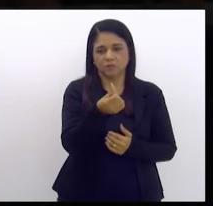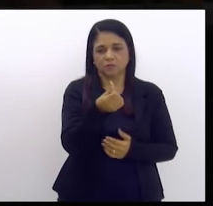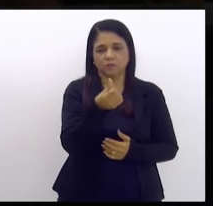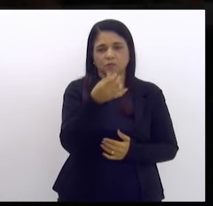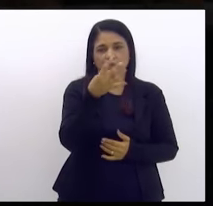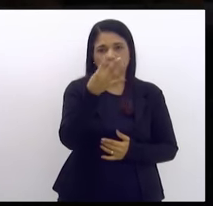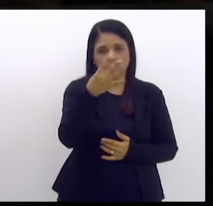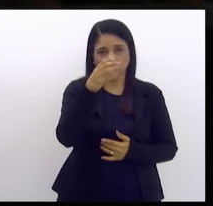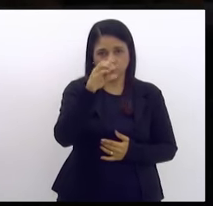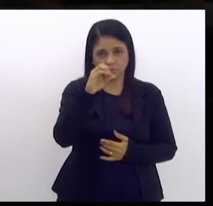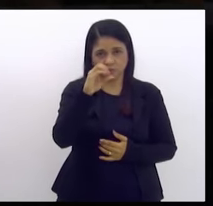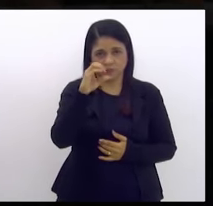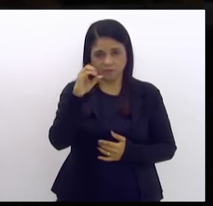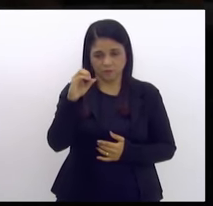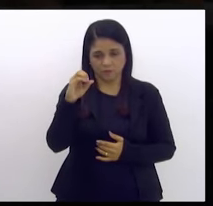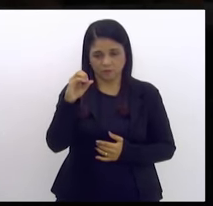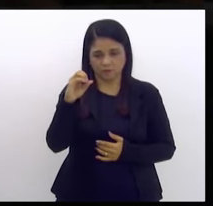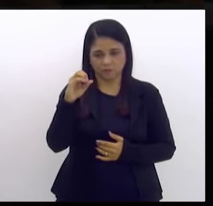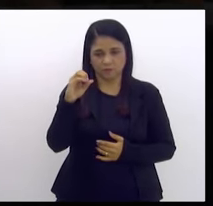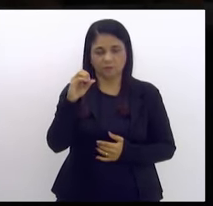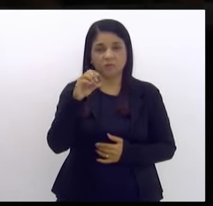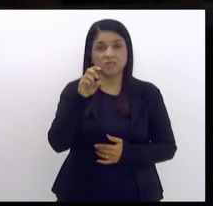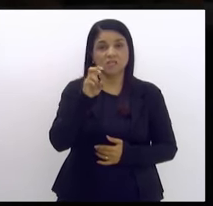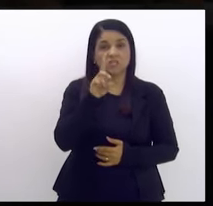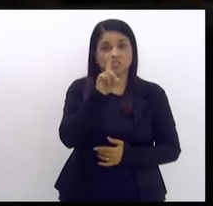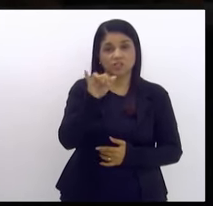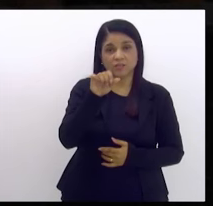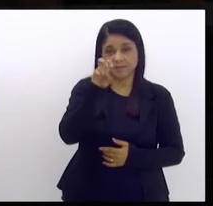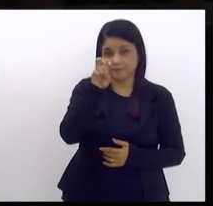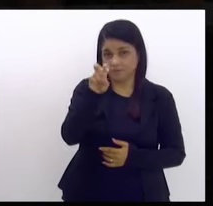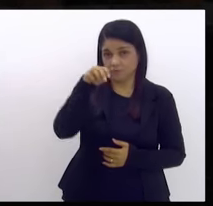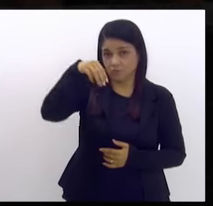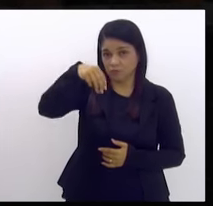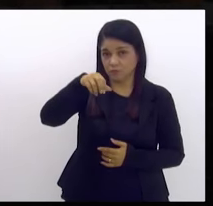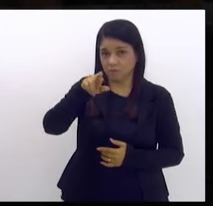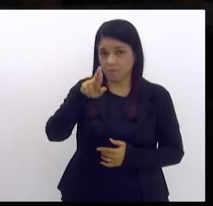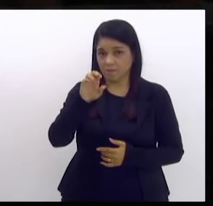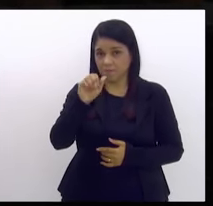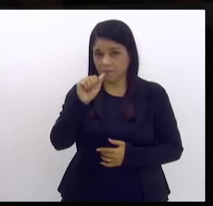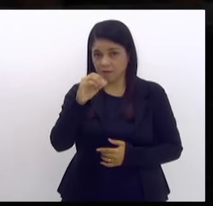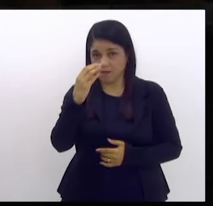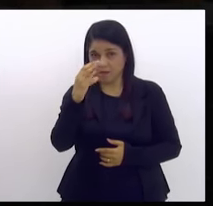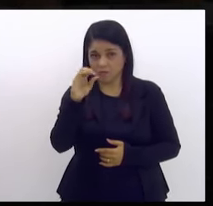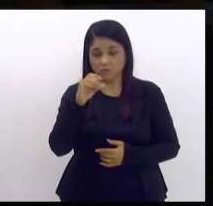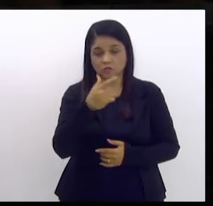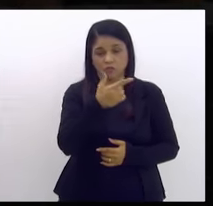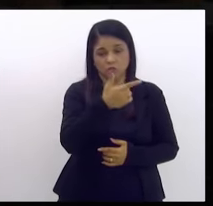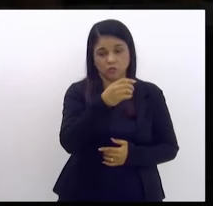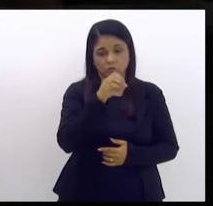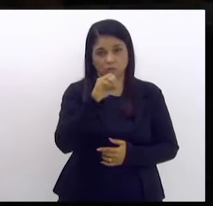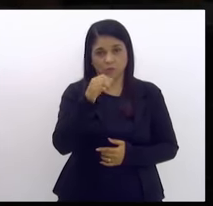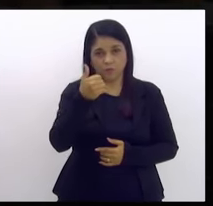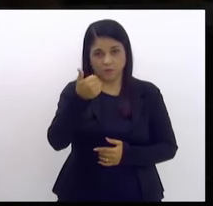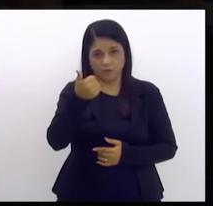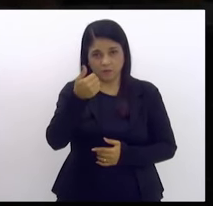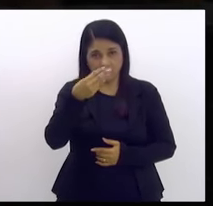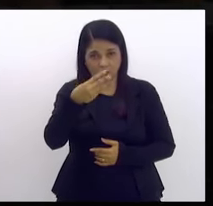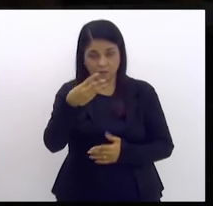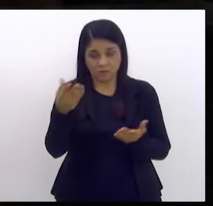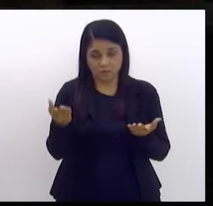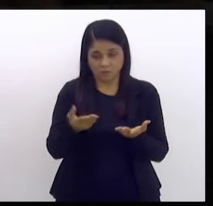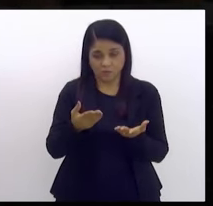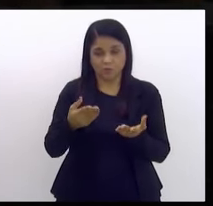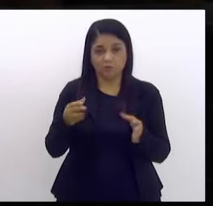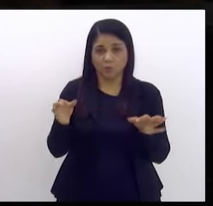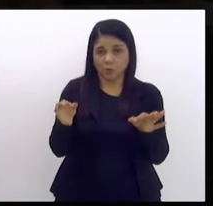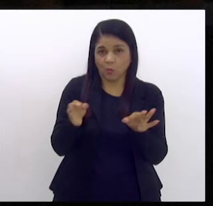6.400 de 5 de março de 2013, que hoje completou 10 anos,